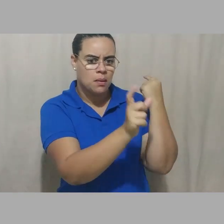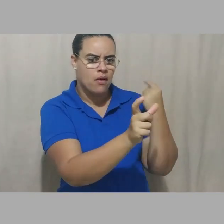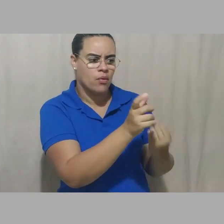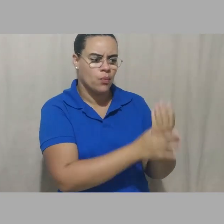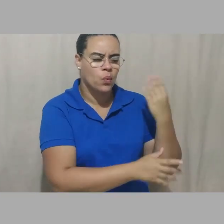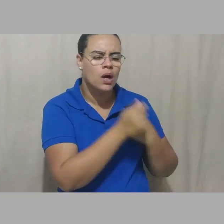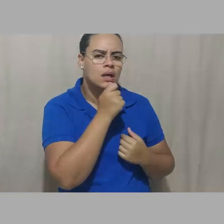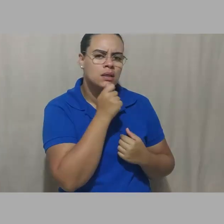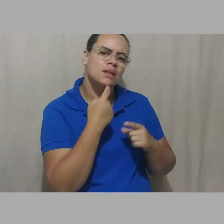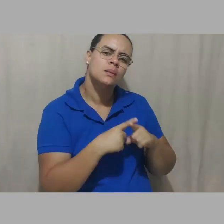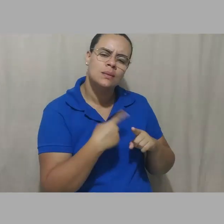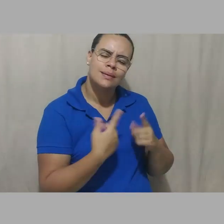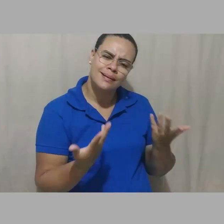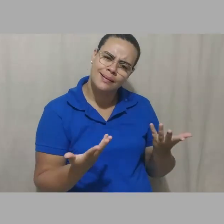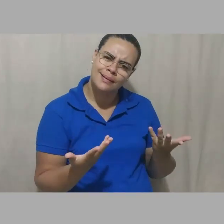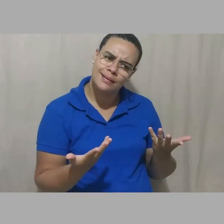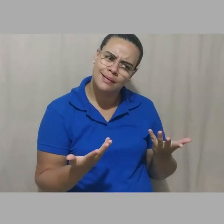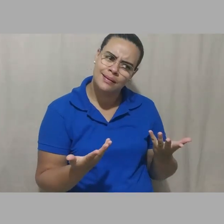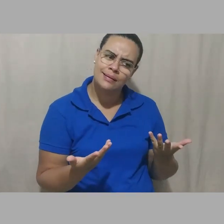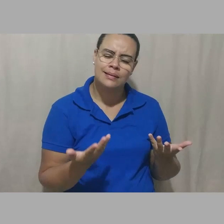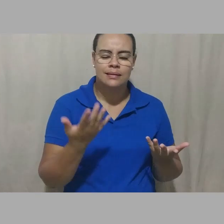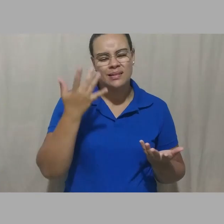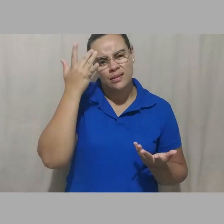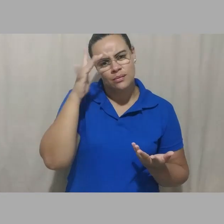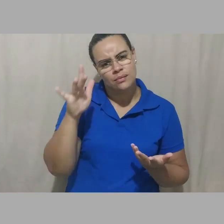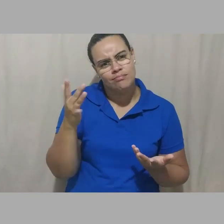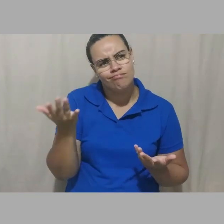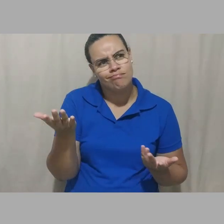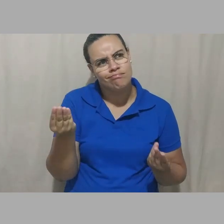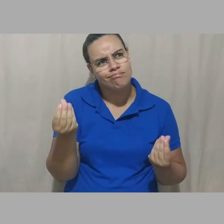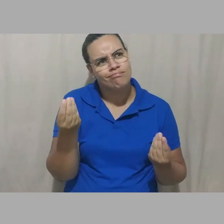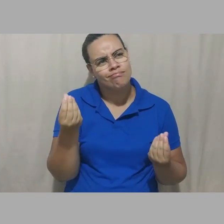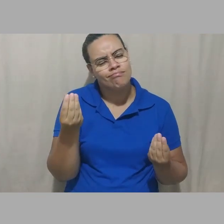surgimento do termo? Será que